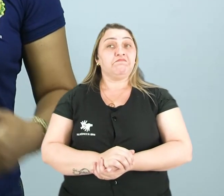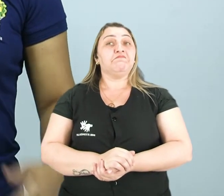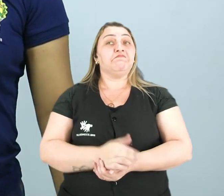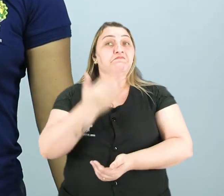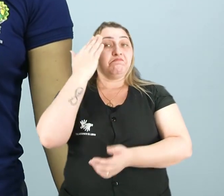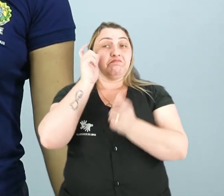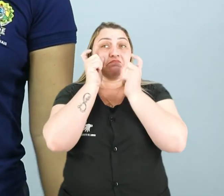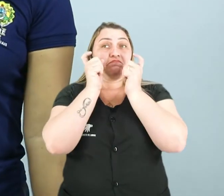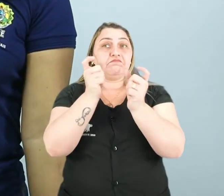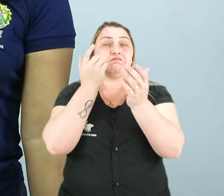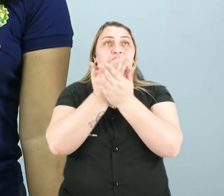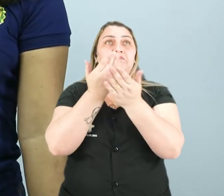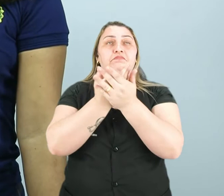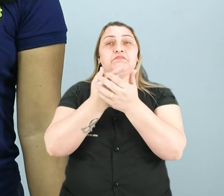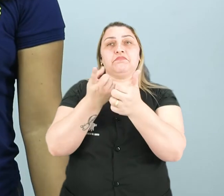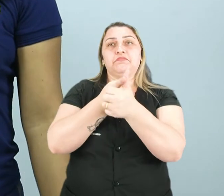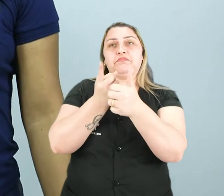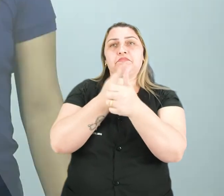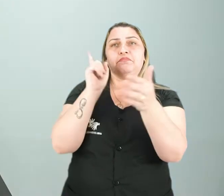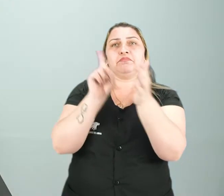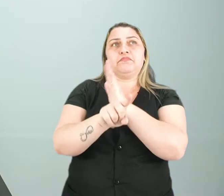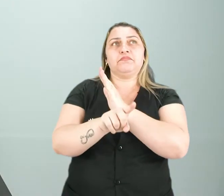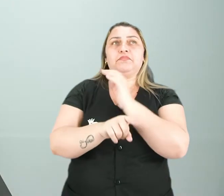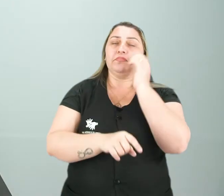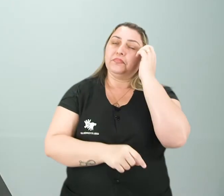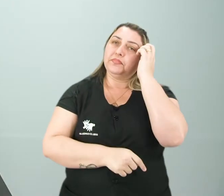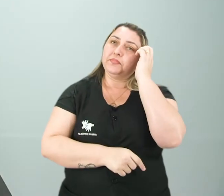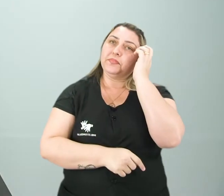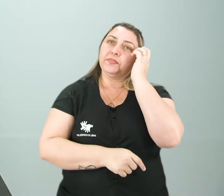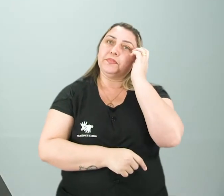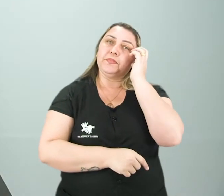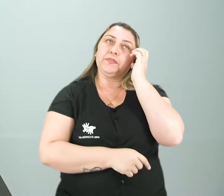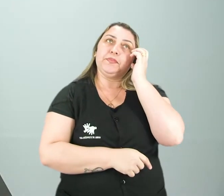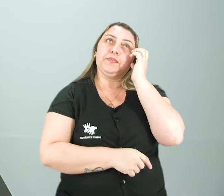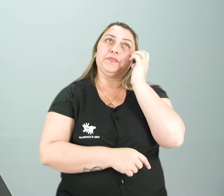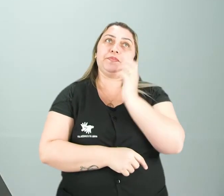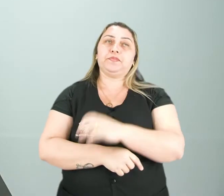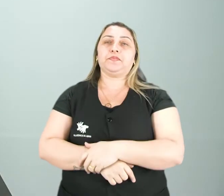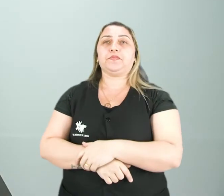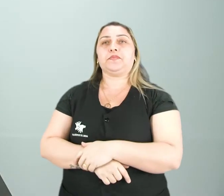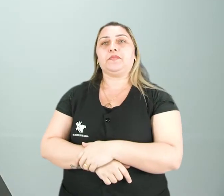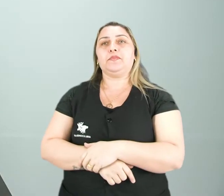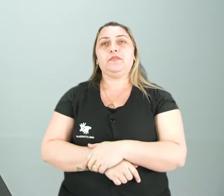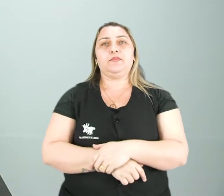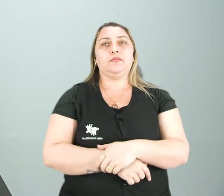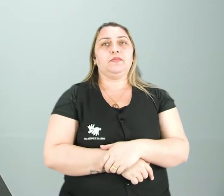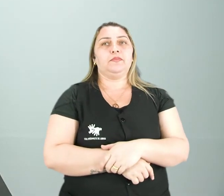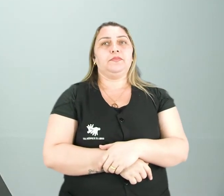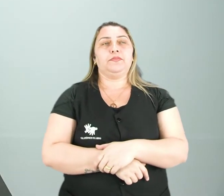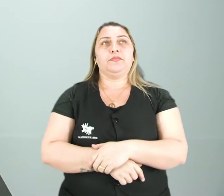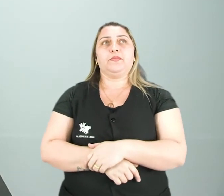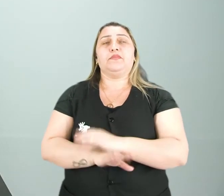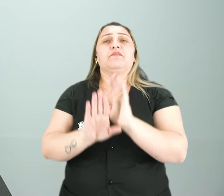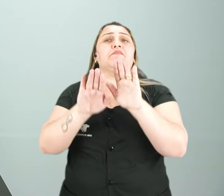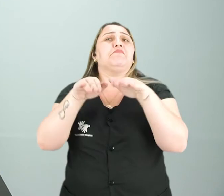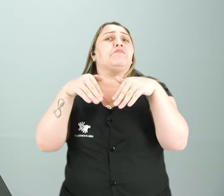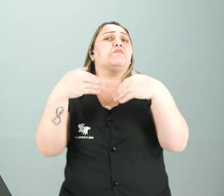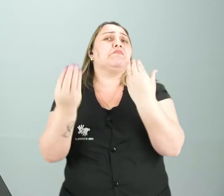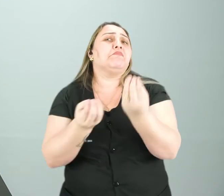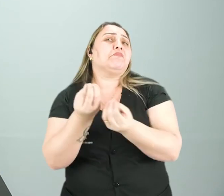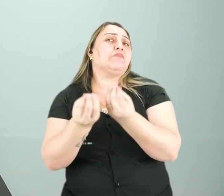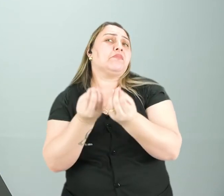aula. Vamos lá. A primeira pergunta que eu vou fazer a você é esta. De que